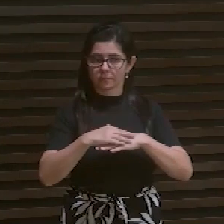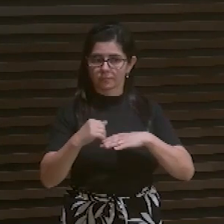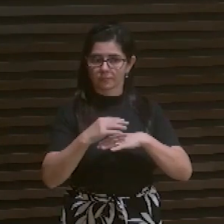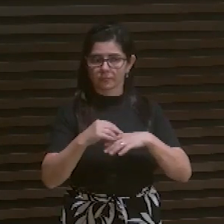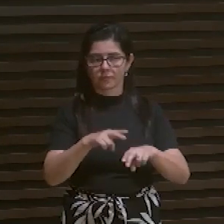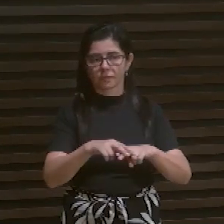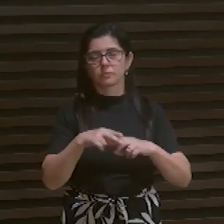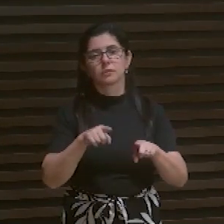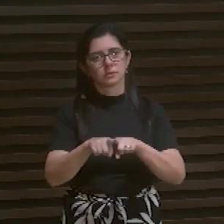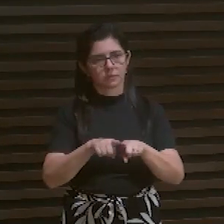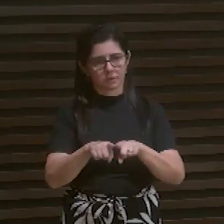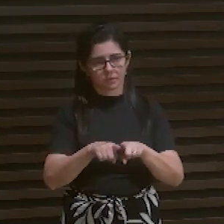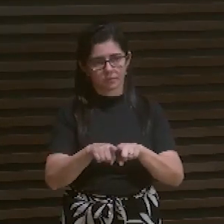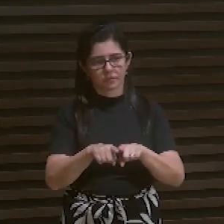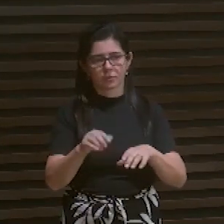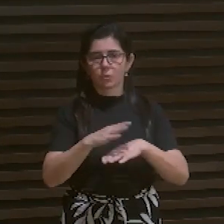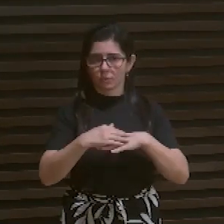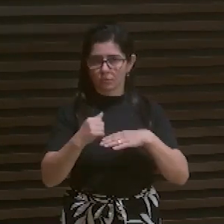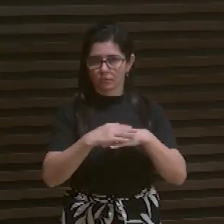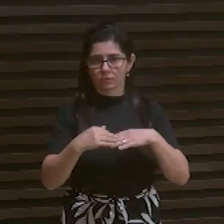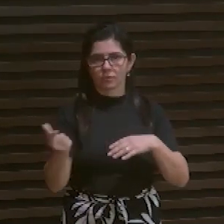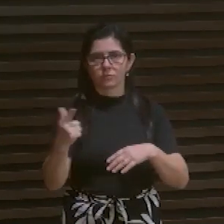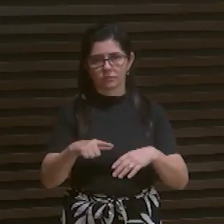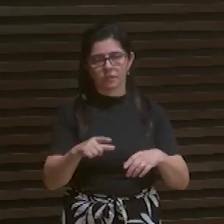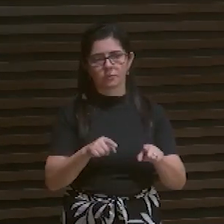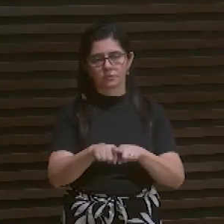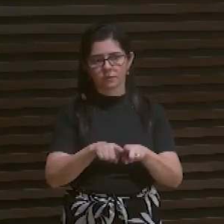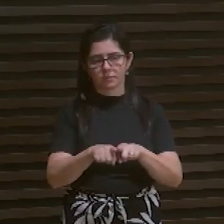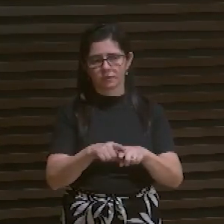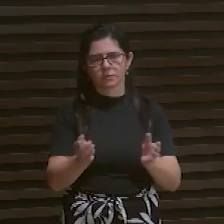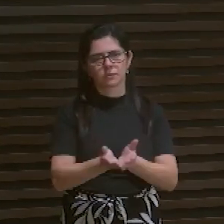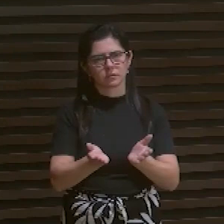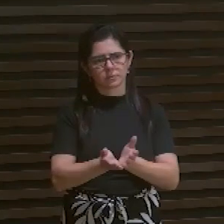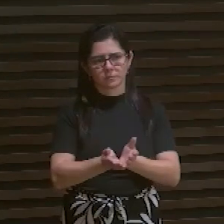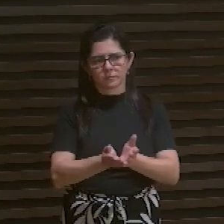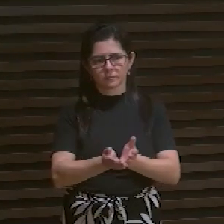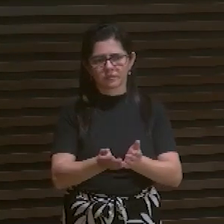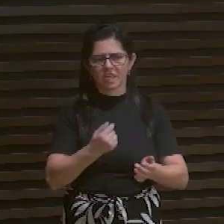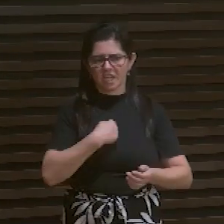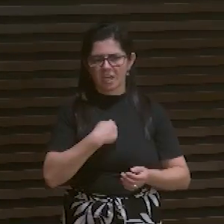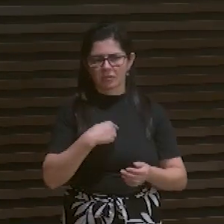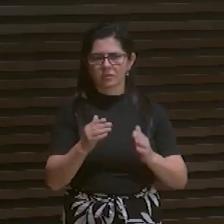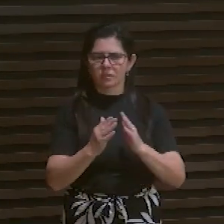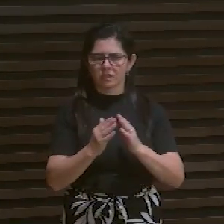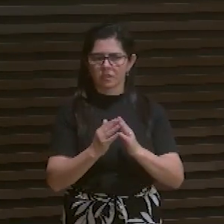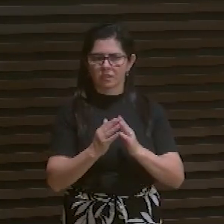sobre o consolo vem dos irmãos. Eu vou ser consolado em casa? Como que eu vou ser consolado em